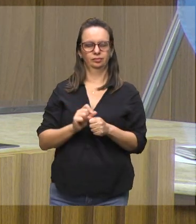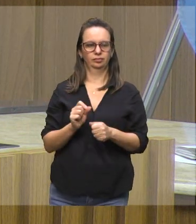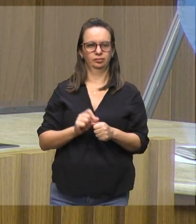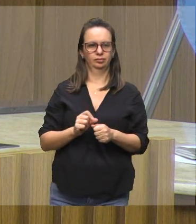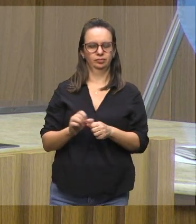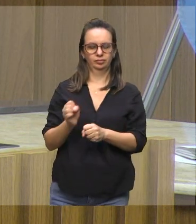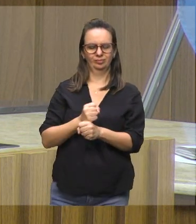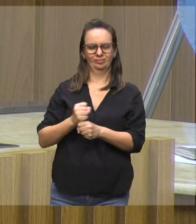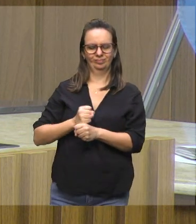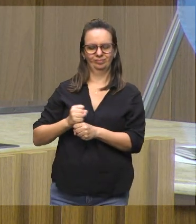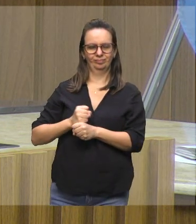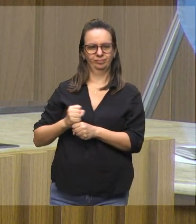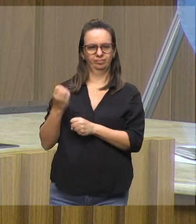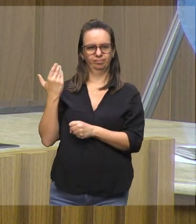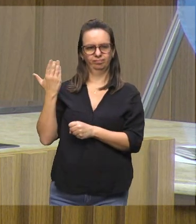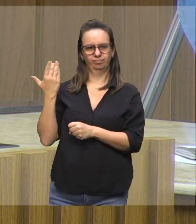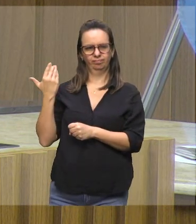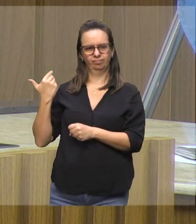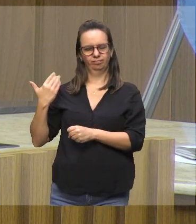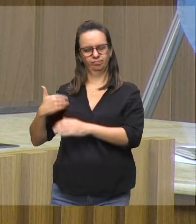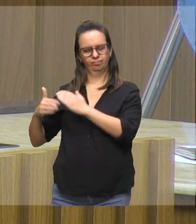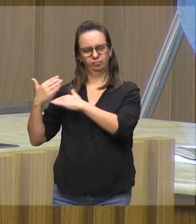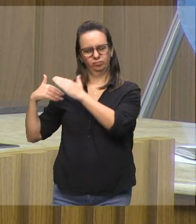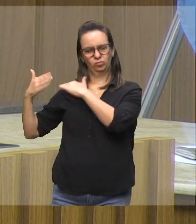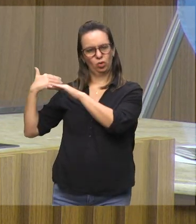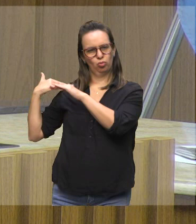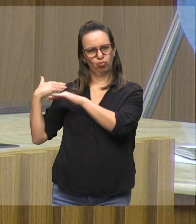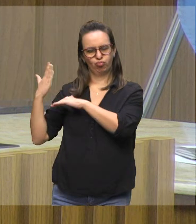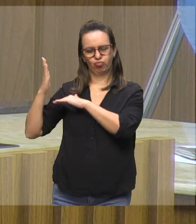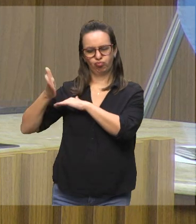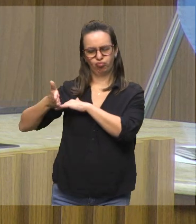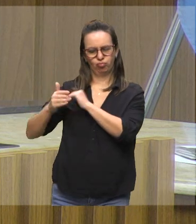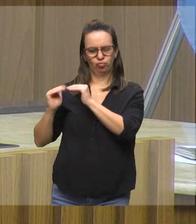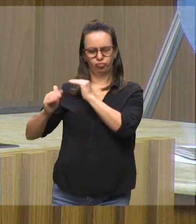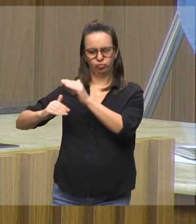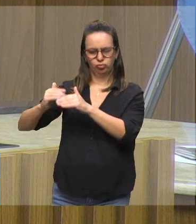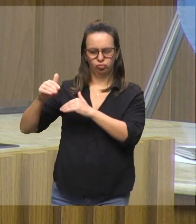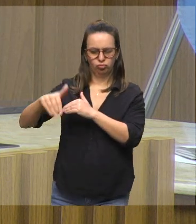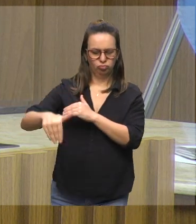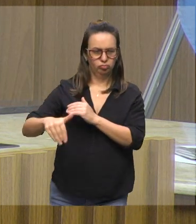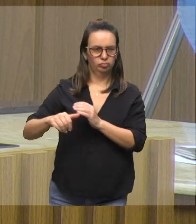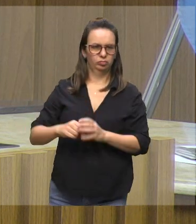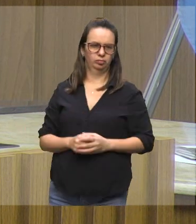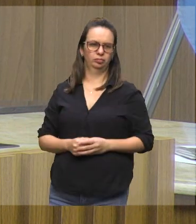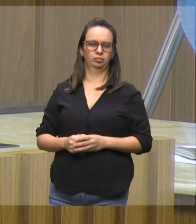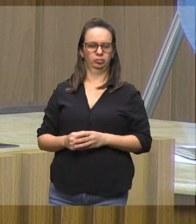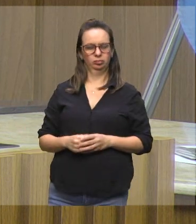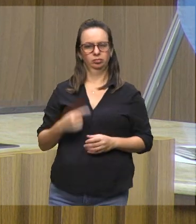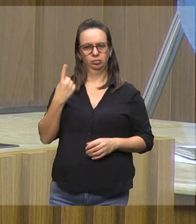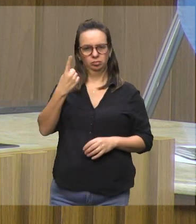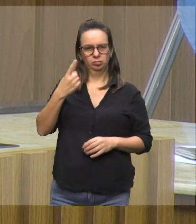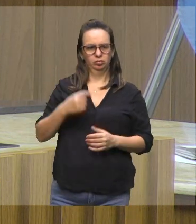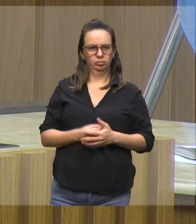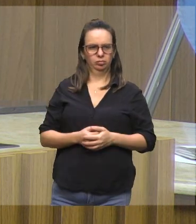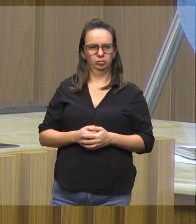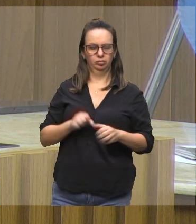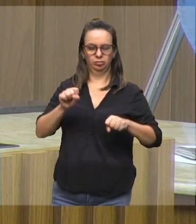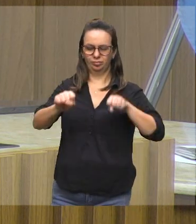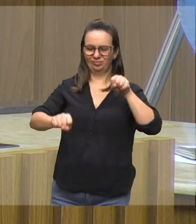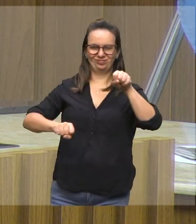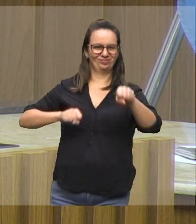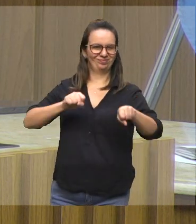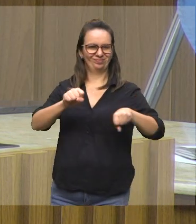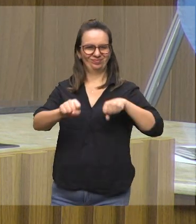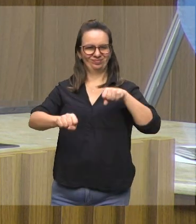Assis. E um deles, né, é muito conhecido, que é a Marcha Pedalada das Famílias contra as Drogas,